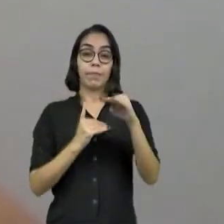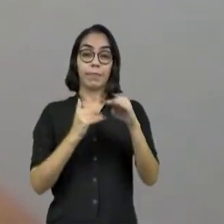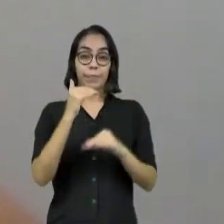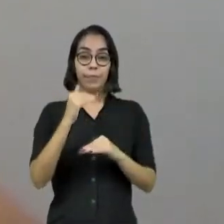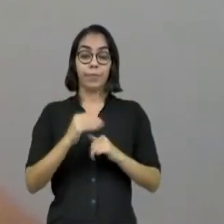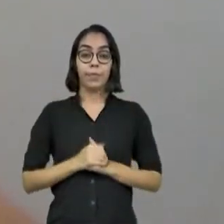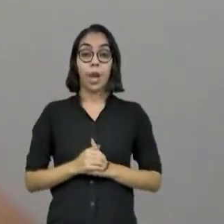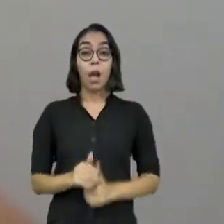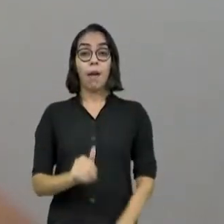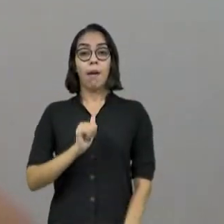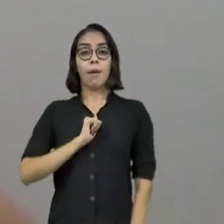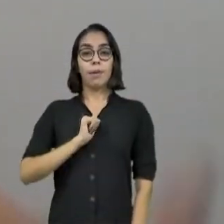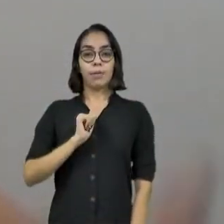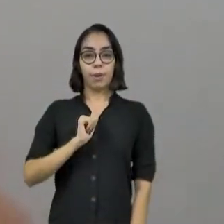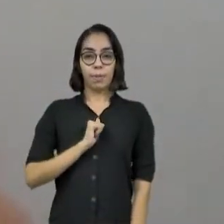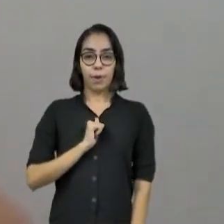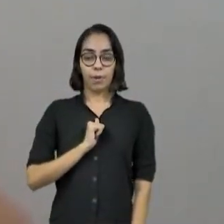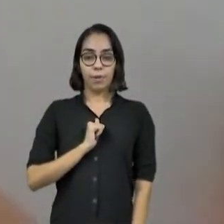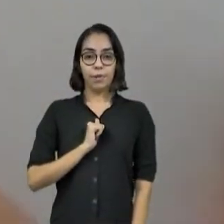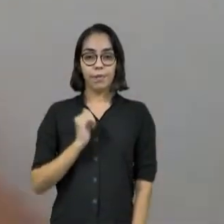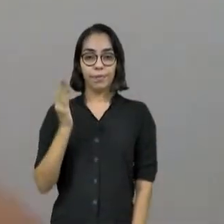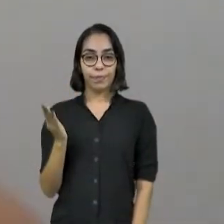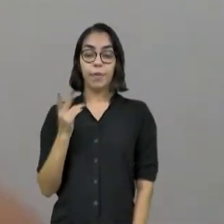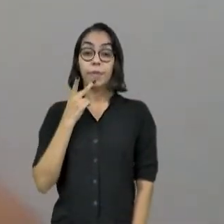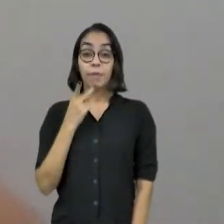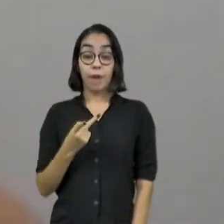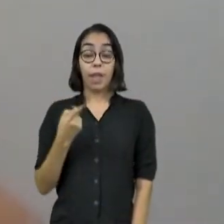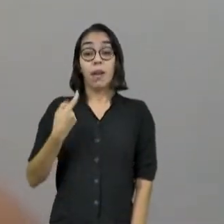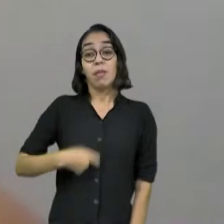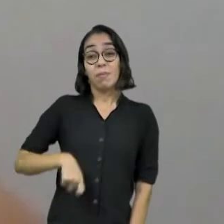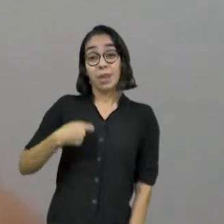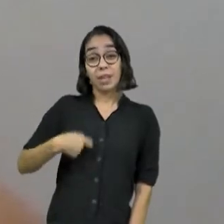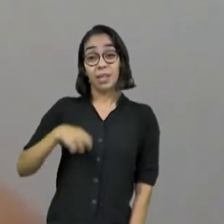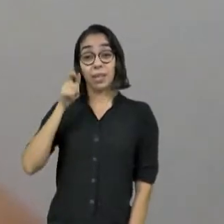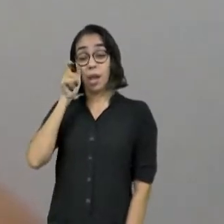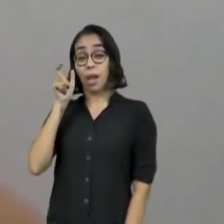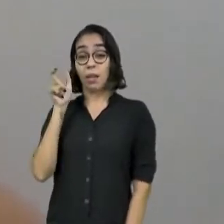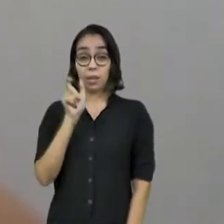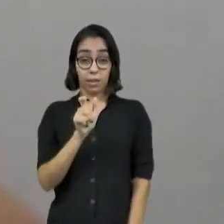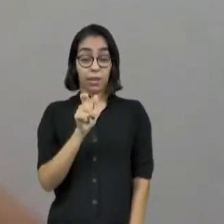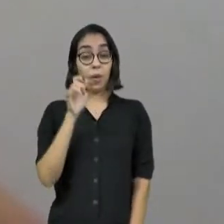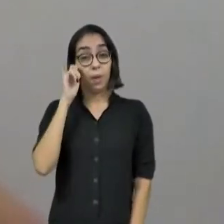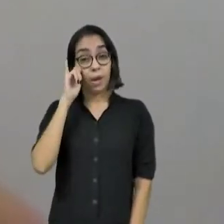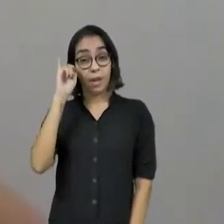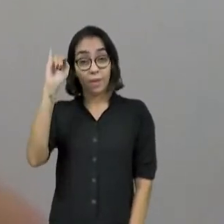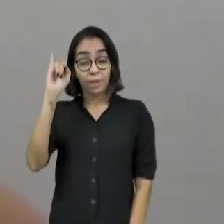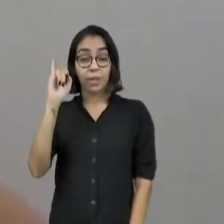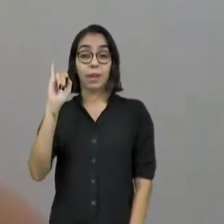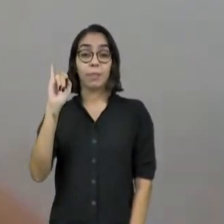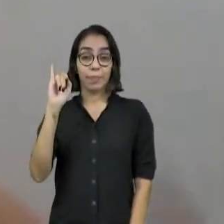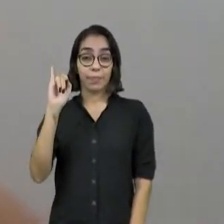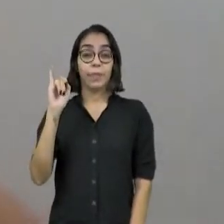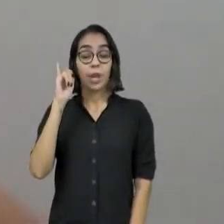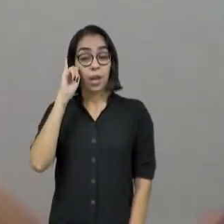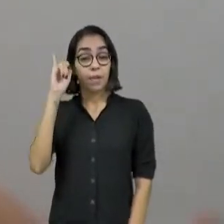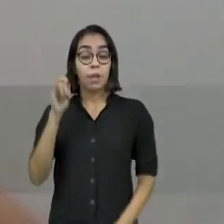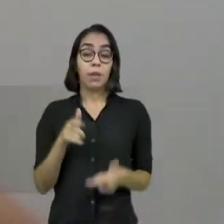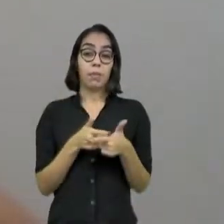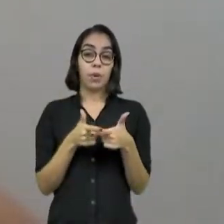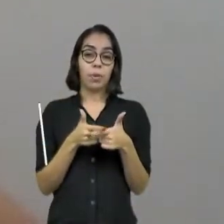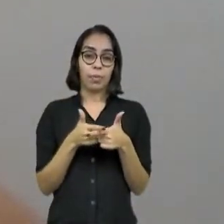Ábida Medeiros pontua que é preciso atenção para que o processo não gere uma outra exploração. Quando a